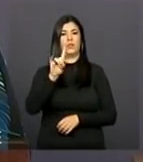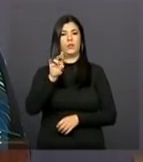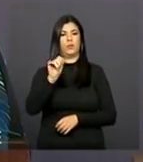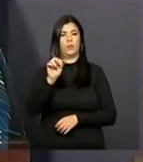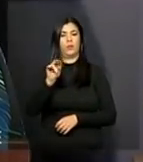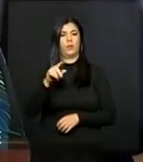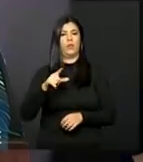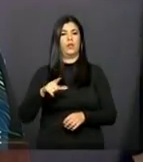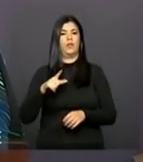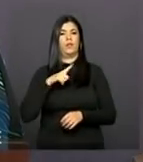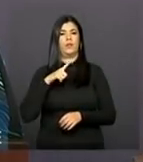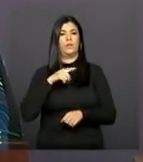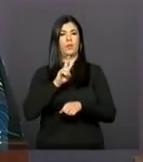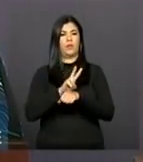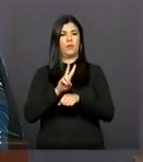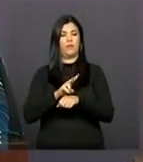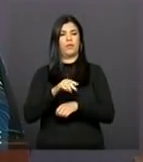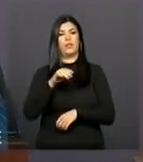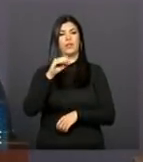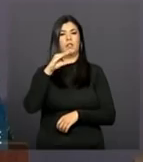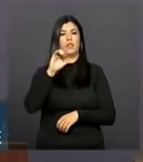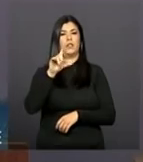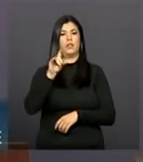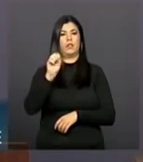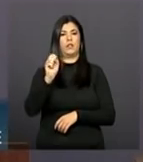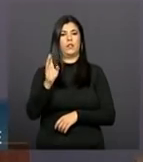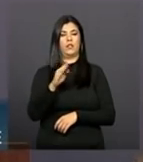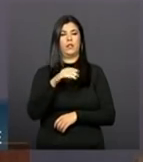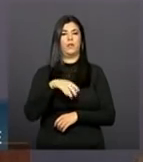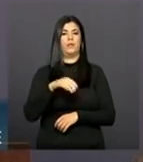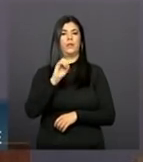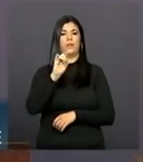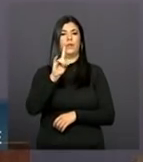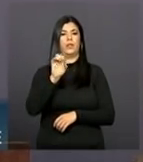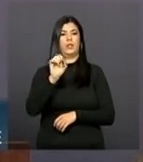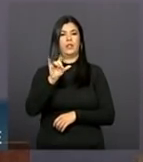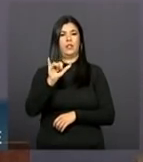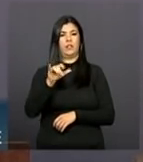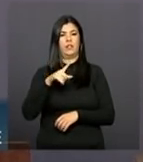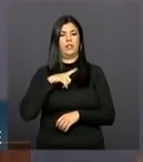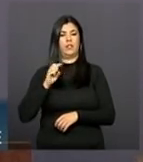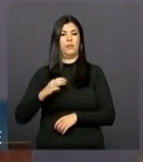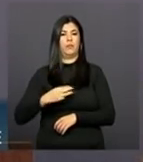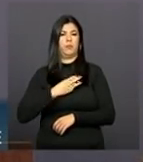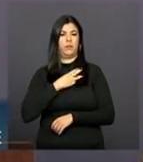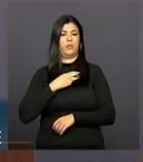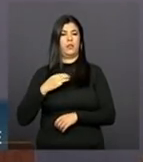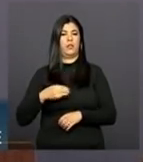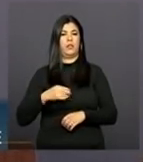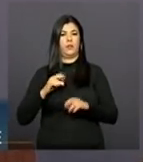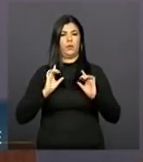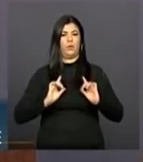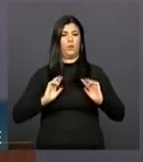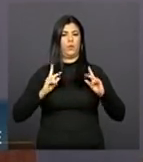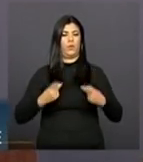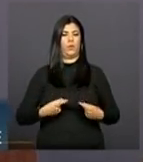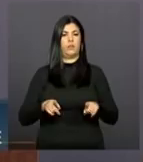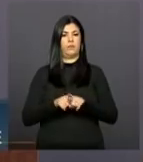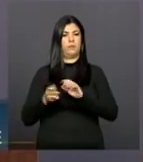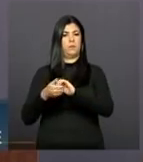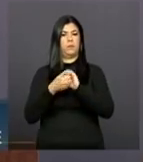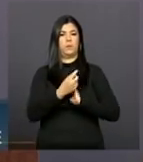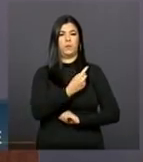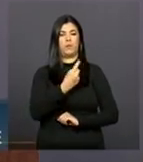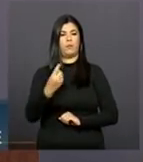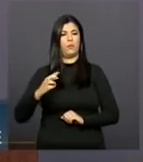defesa e Deli salvate da secretaria de direitos humanos cumprimento todos